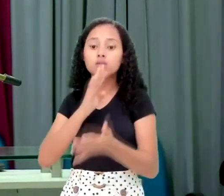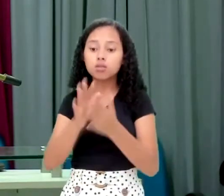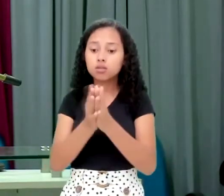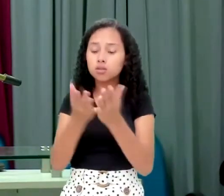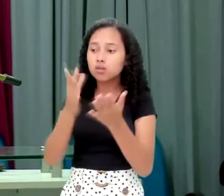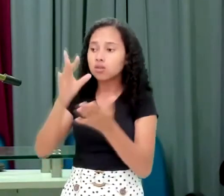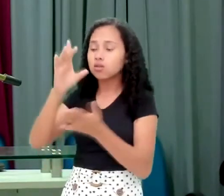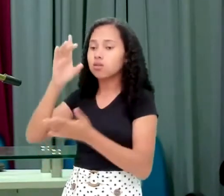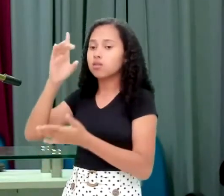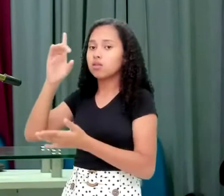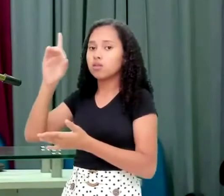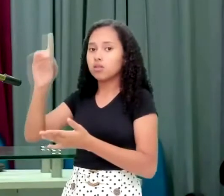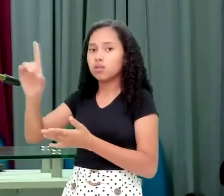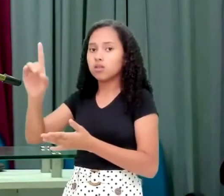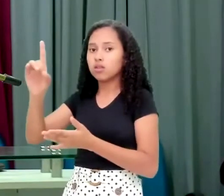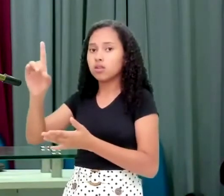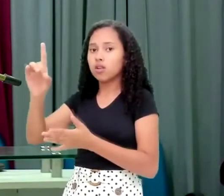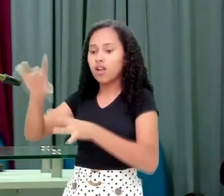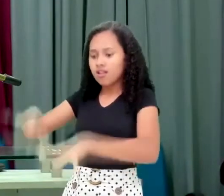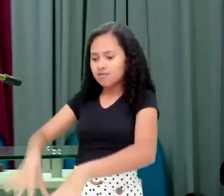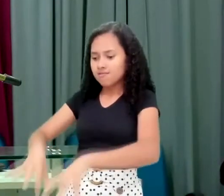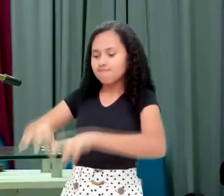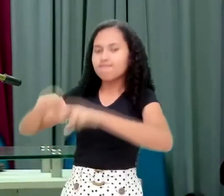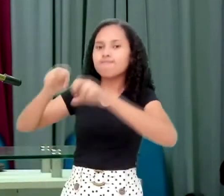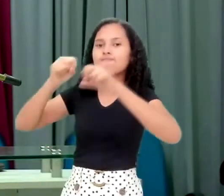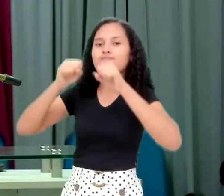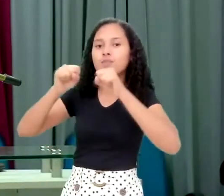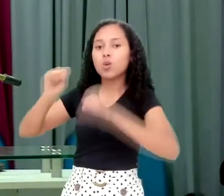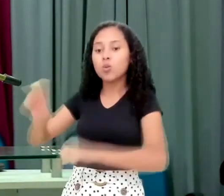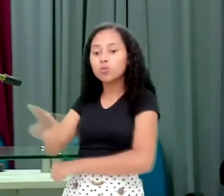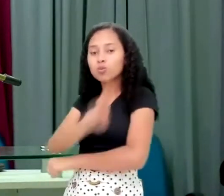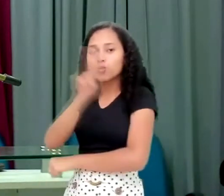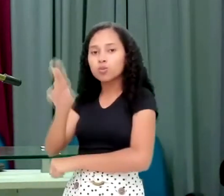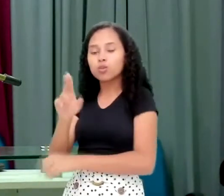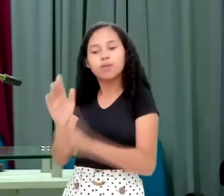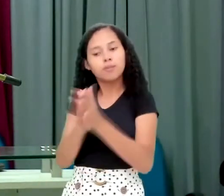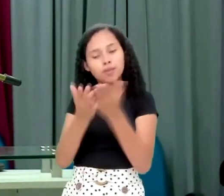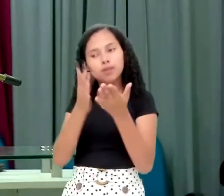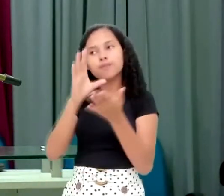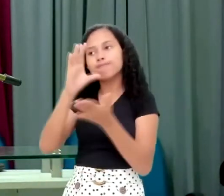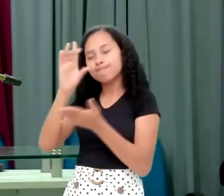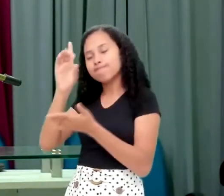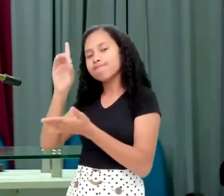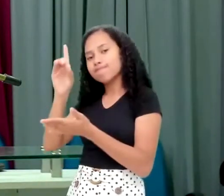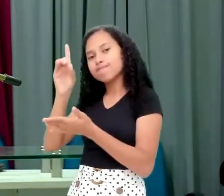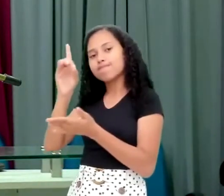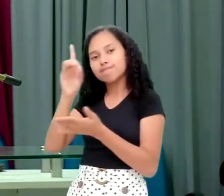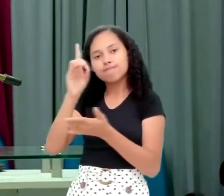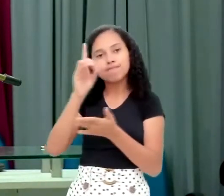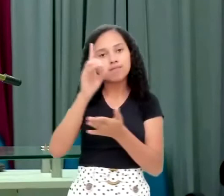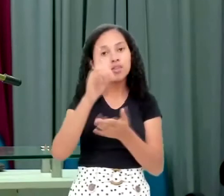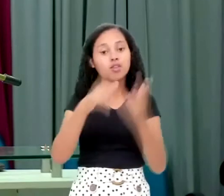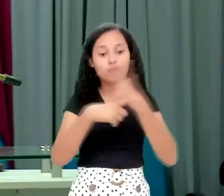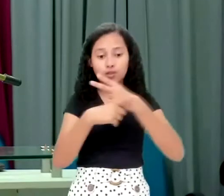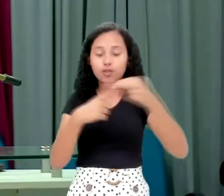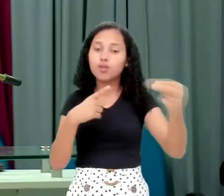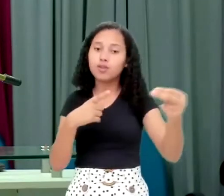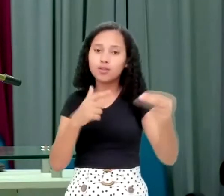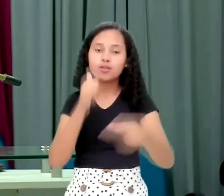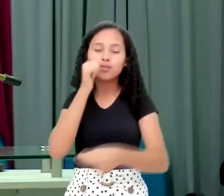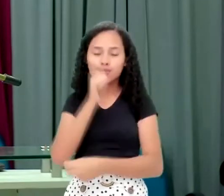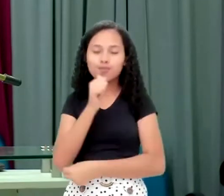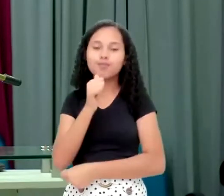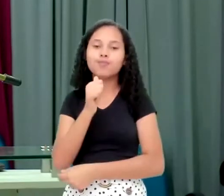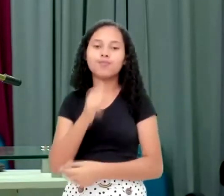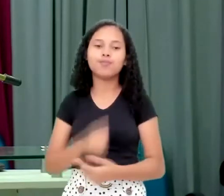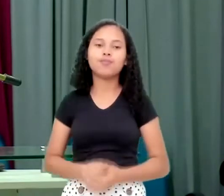ela tomou posse dela, fez uso da palavra, aleluia, e foi vitoriosa.